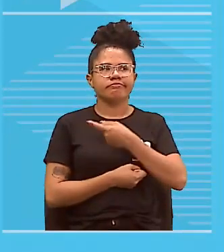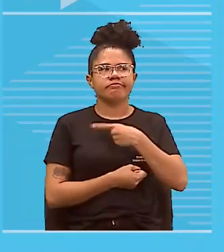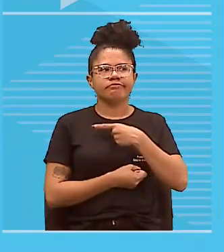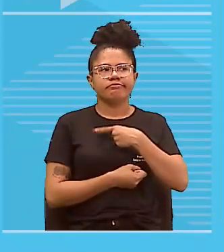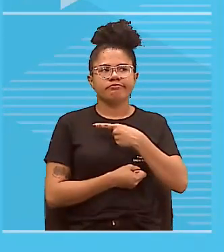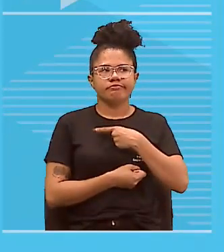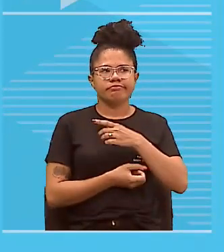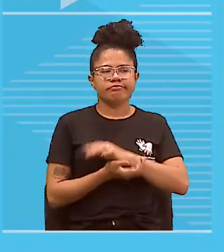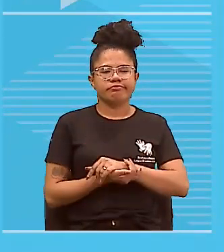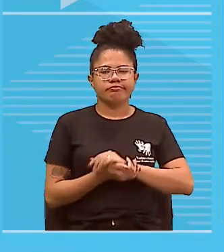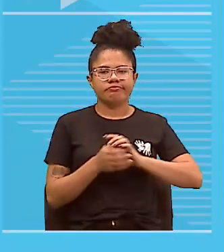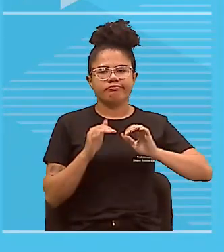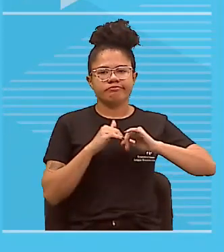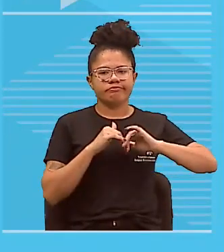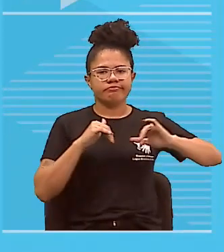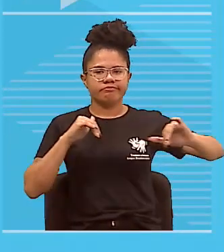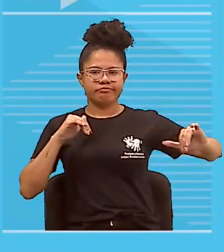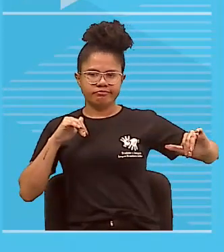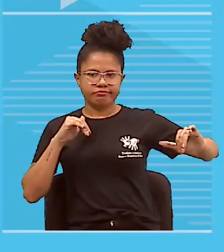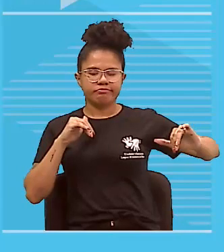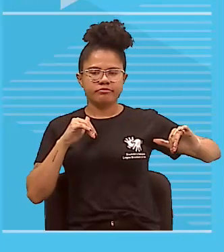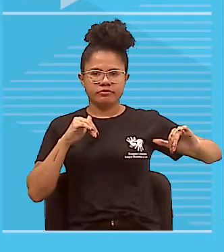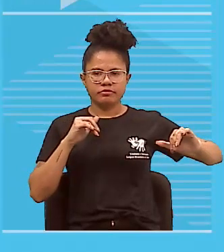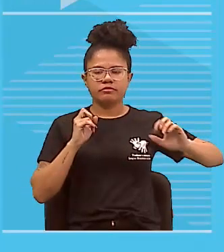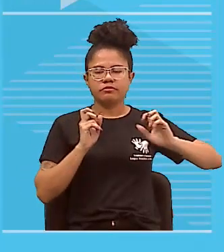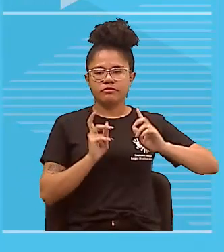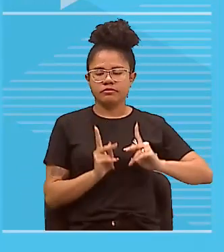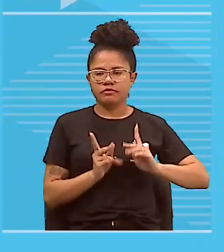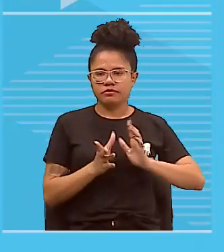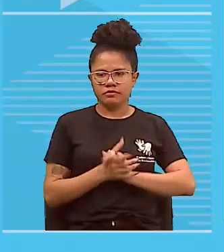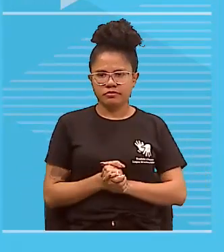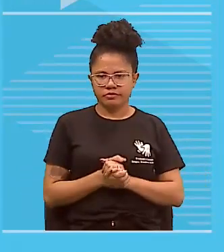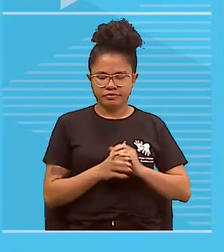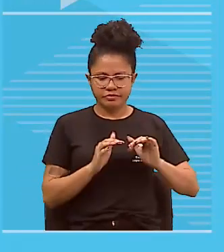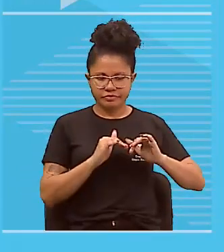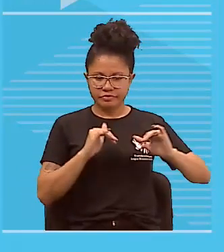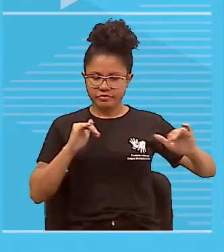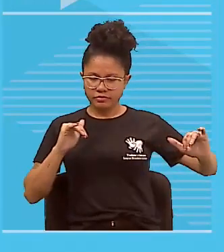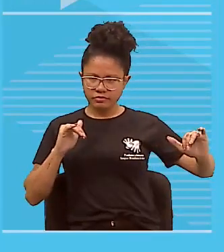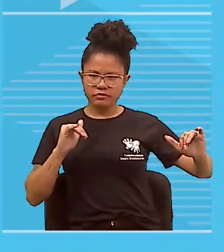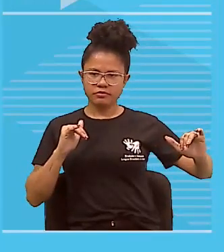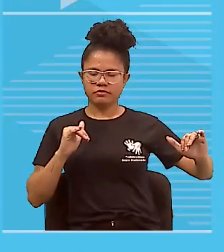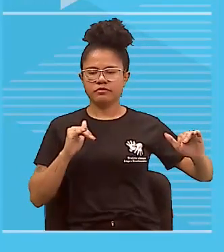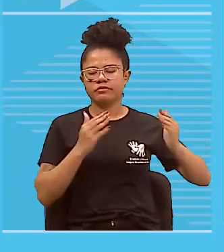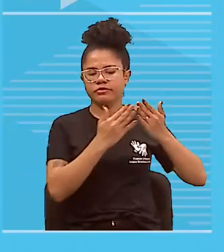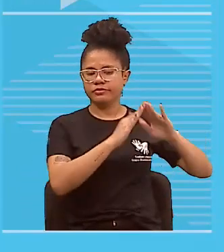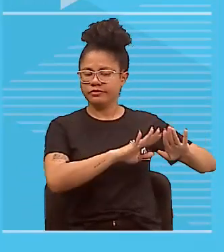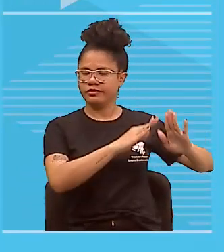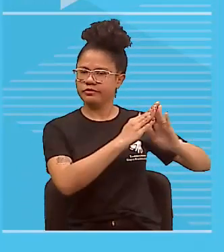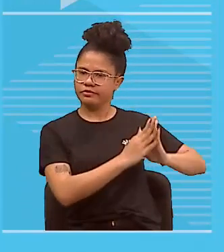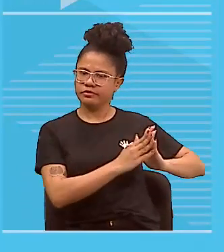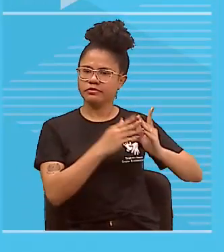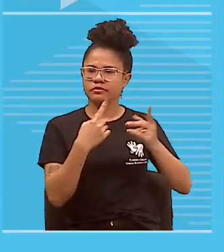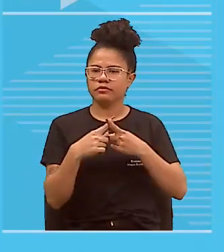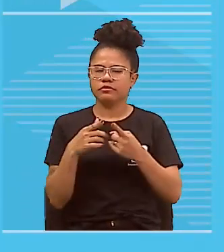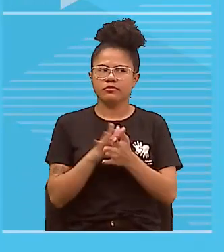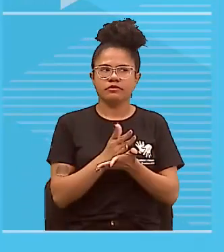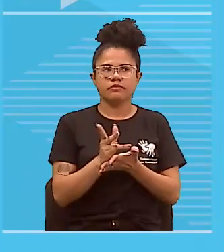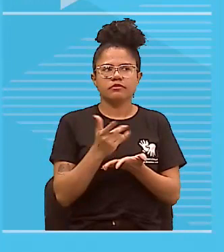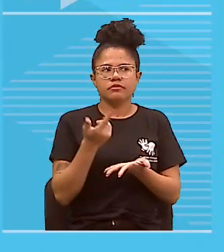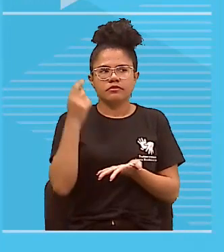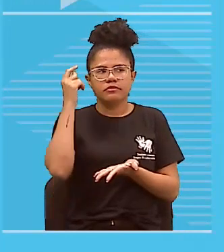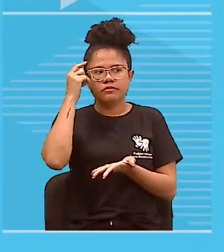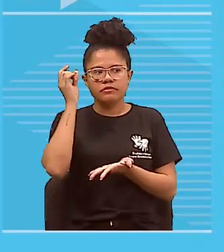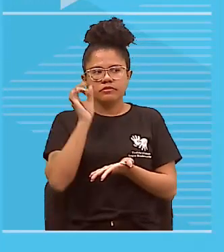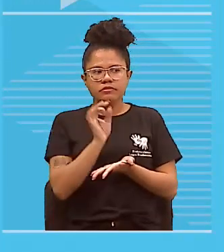em isolamento foi um privilégio para poucos. A gente pensou que muita gente ia estar mesmo enfurnada dentro de casa